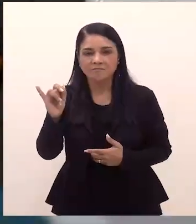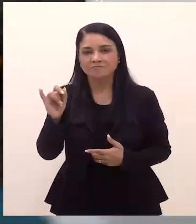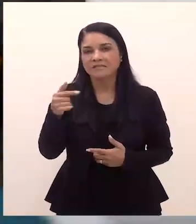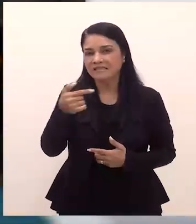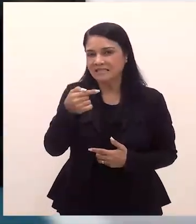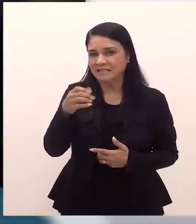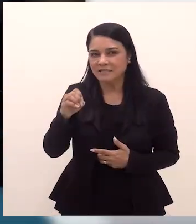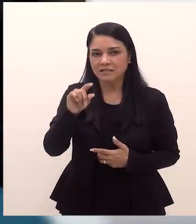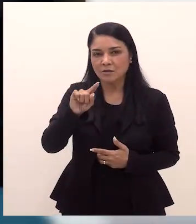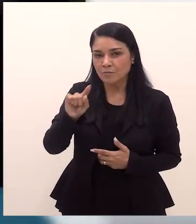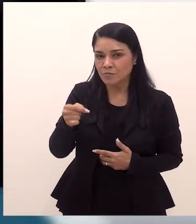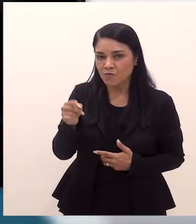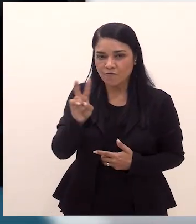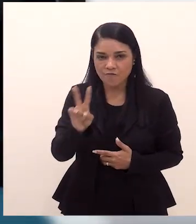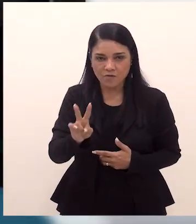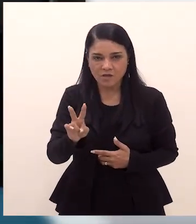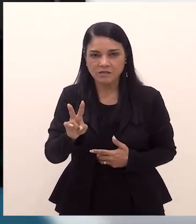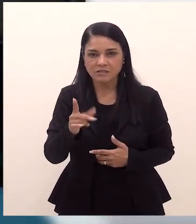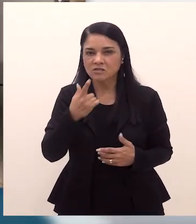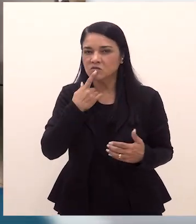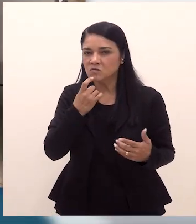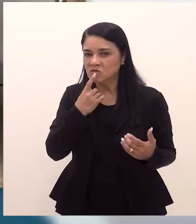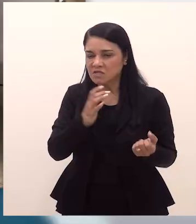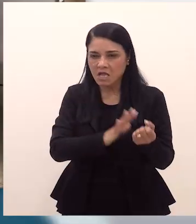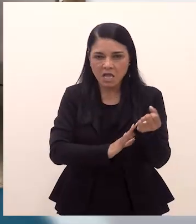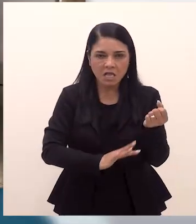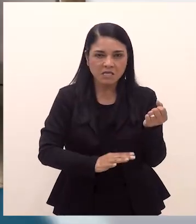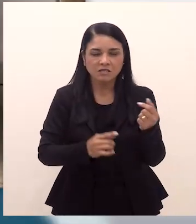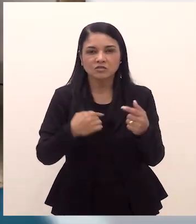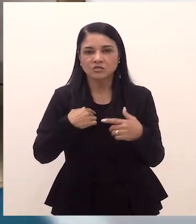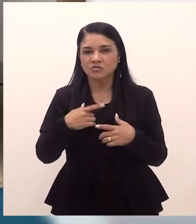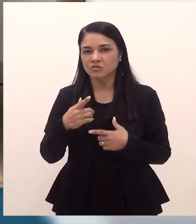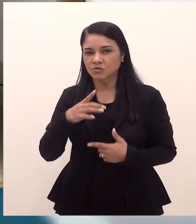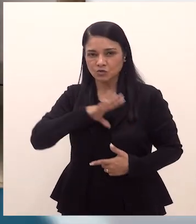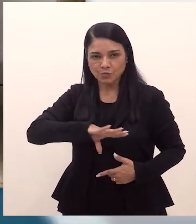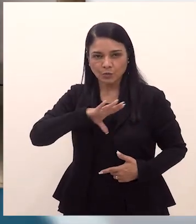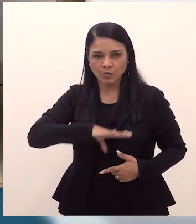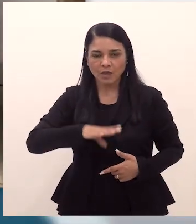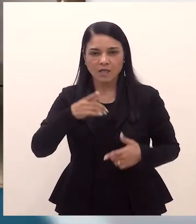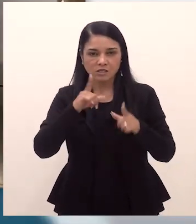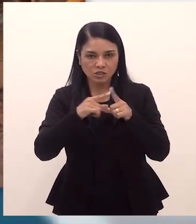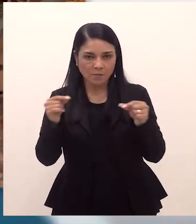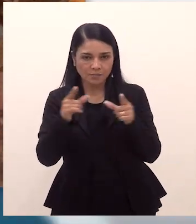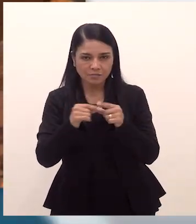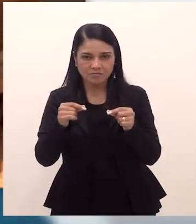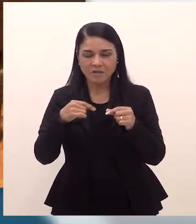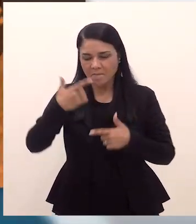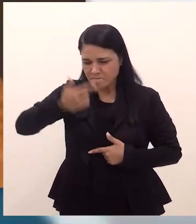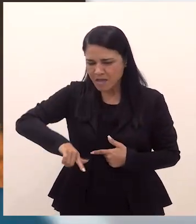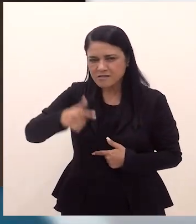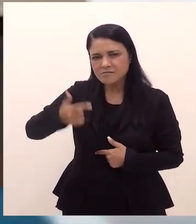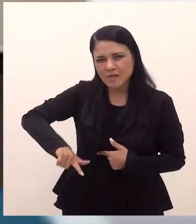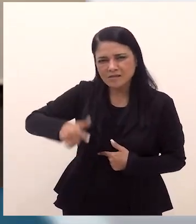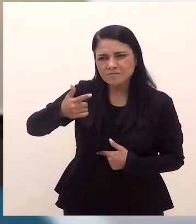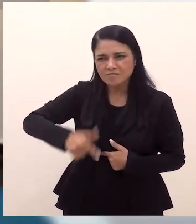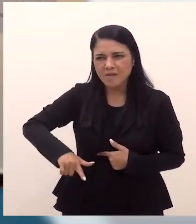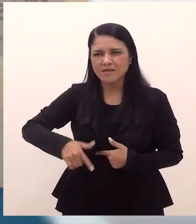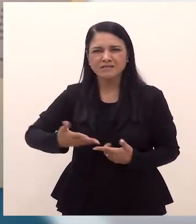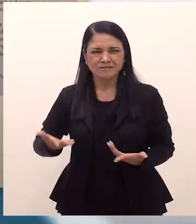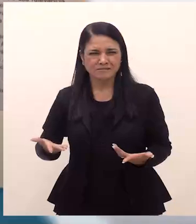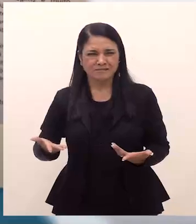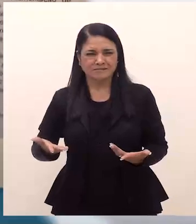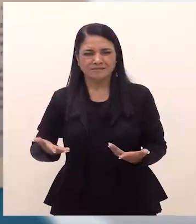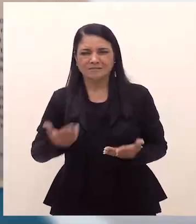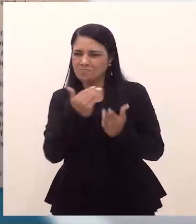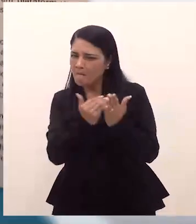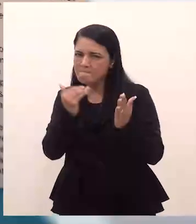Querer gritar 700 mil vezes como são lindos os burgueses e os japoneses, mas tudo é